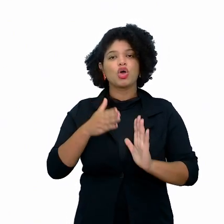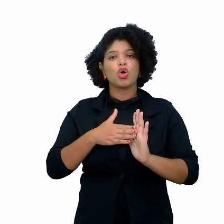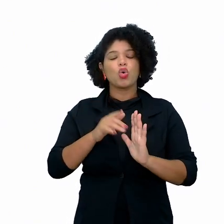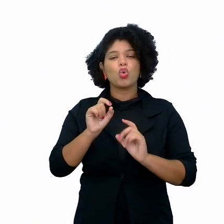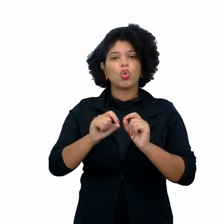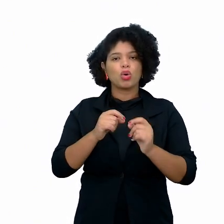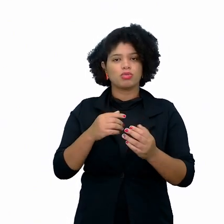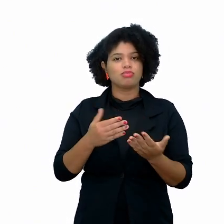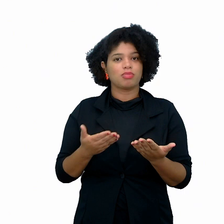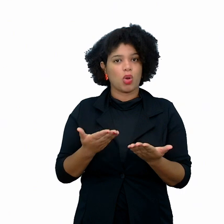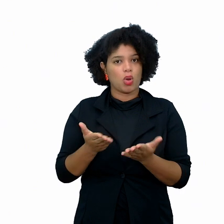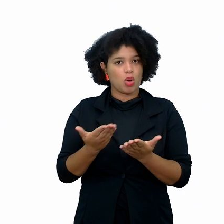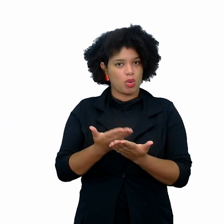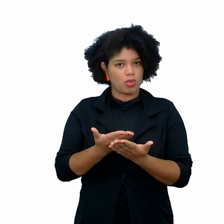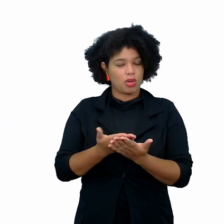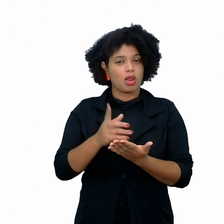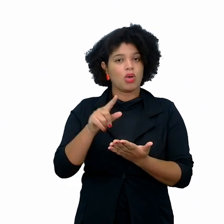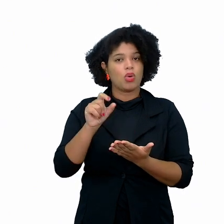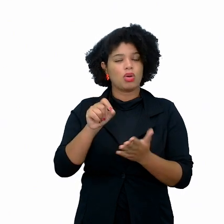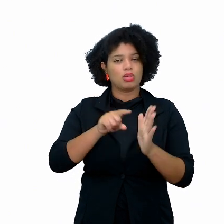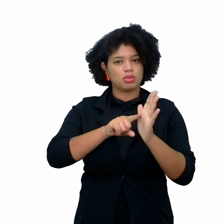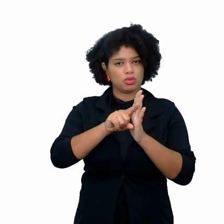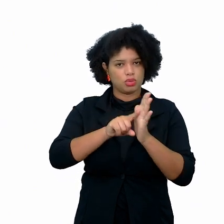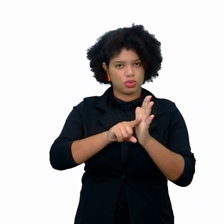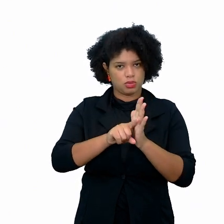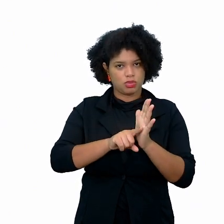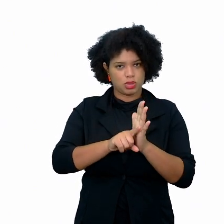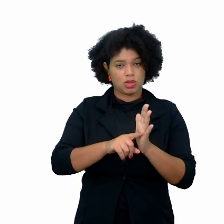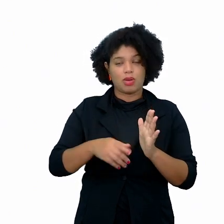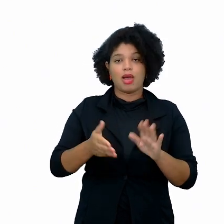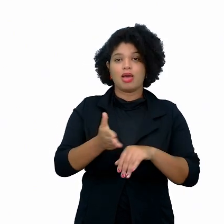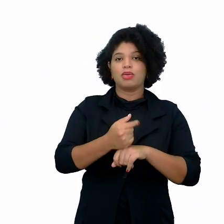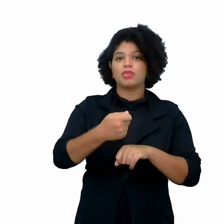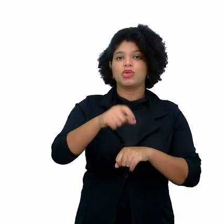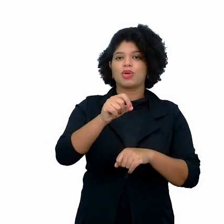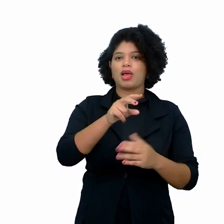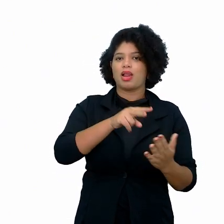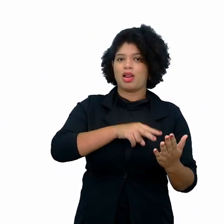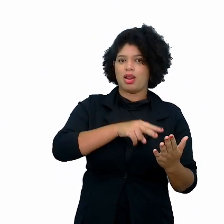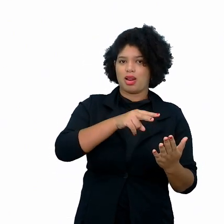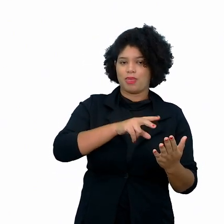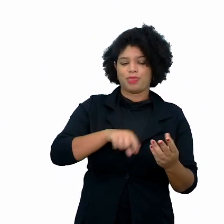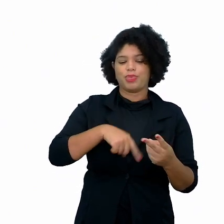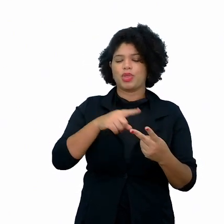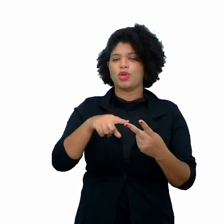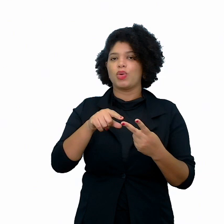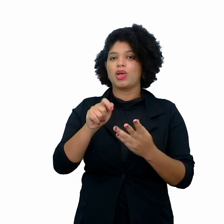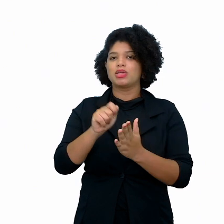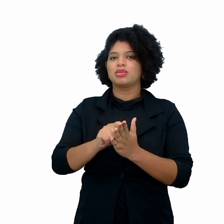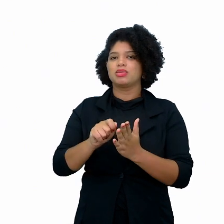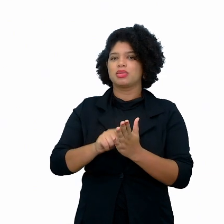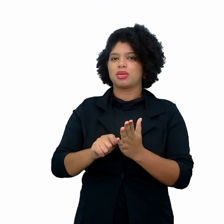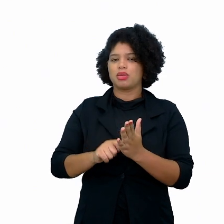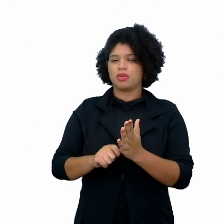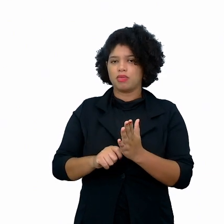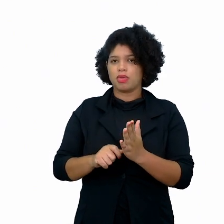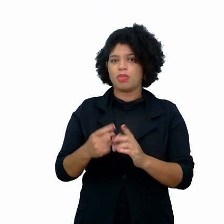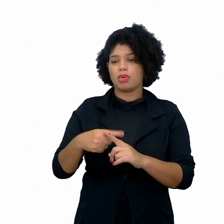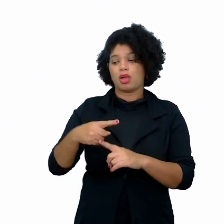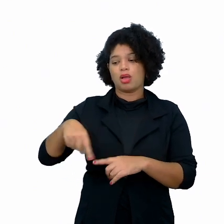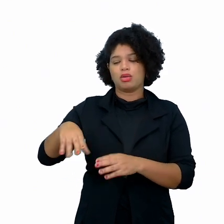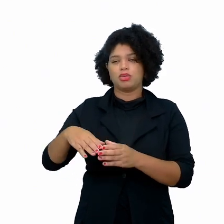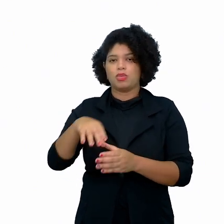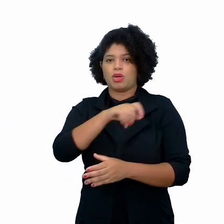aula. Pesquisar, então, portanto, ler e escrever sobre essas características, né? Então,